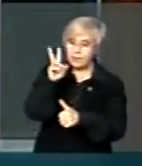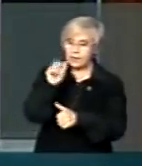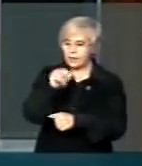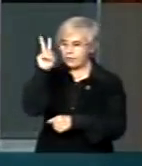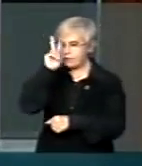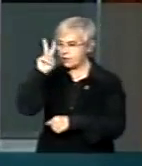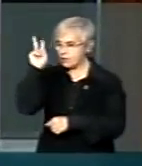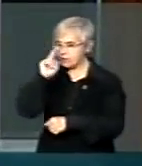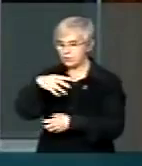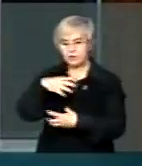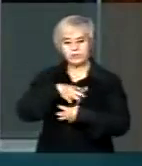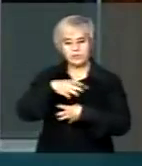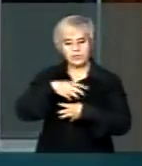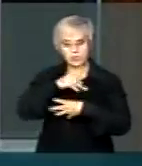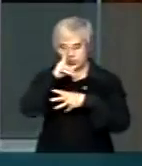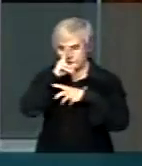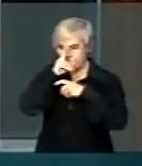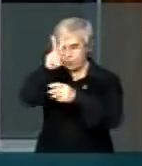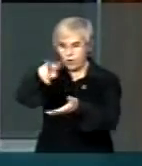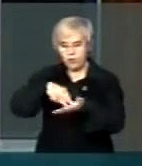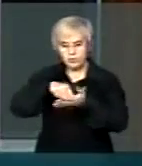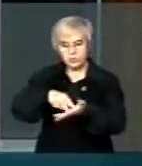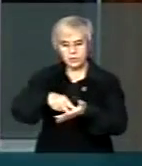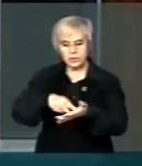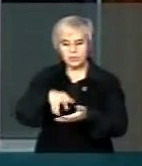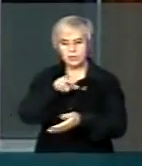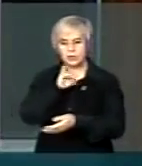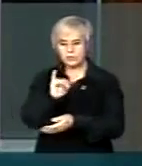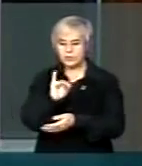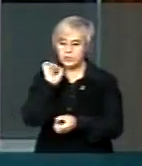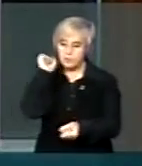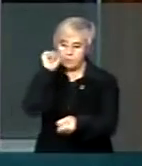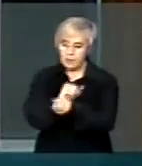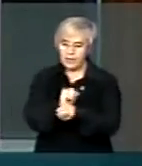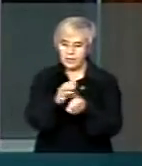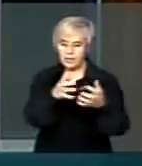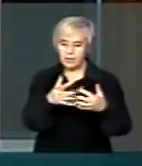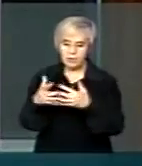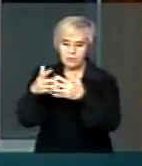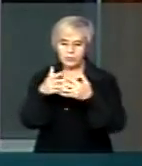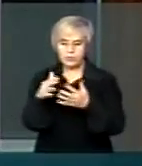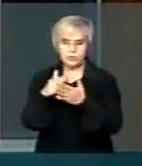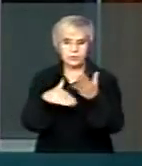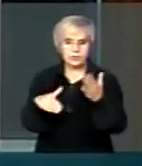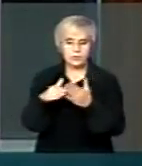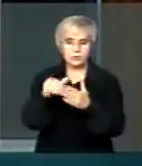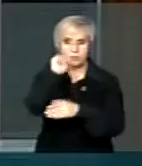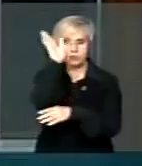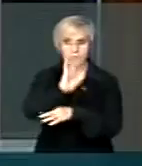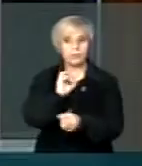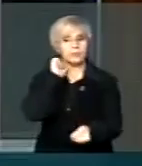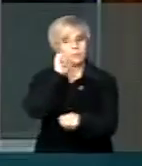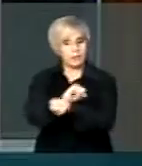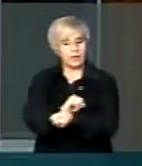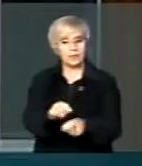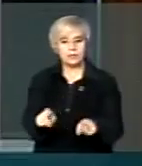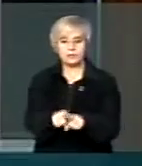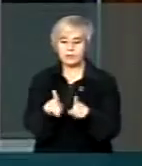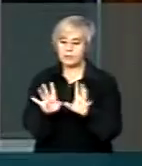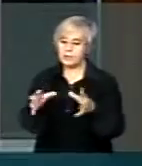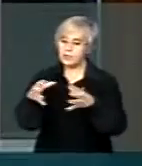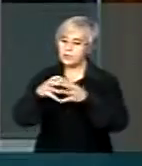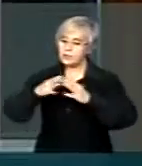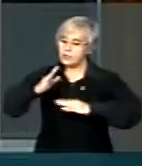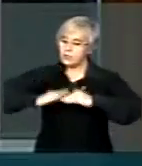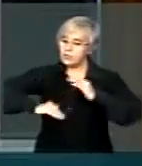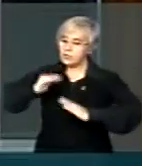estão sentindo a força que têm. Se parar os motoristas do Brasil, vai parar o Brasil. É a categoria